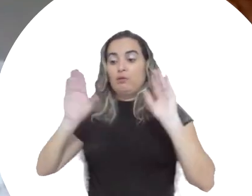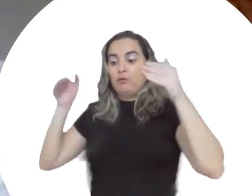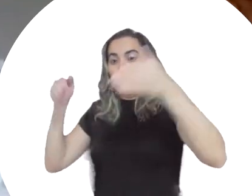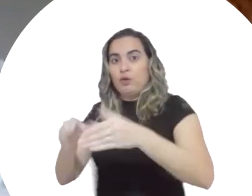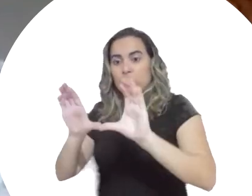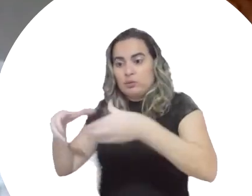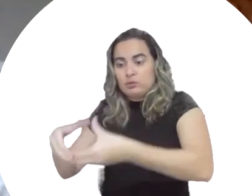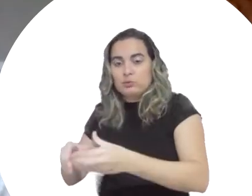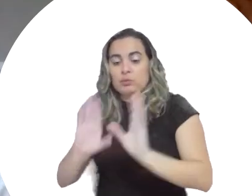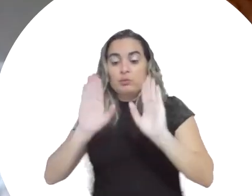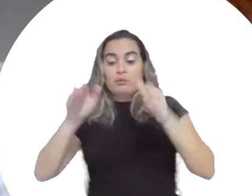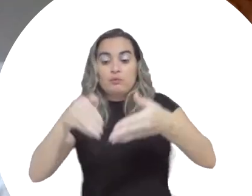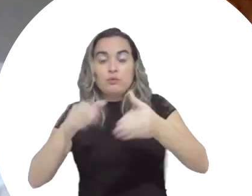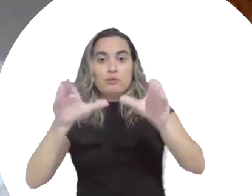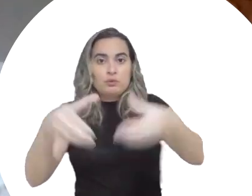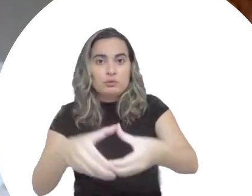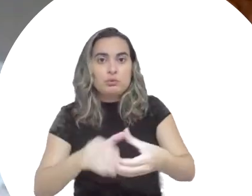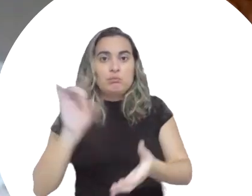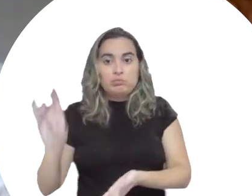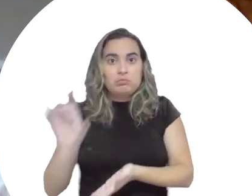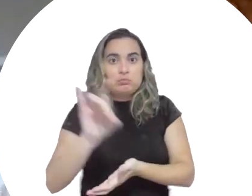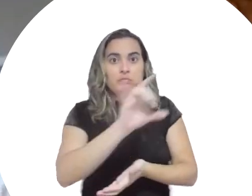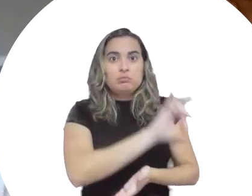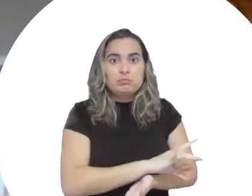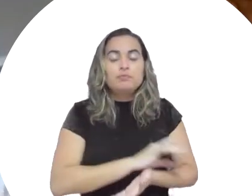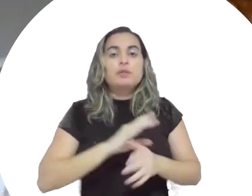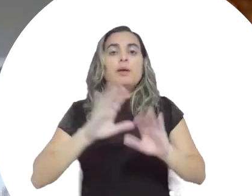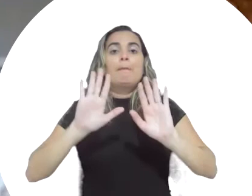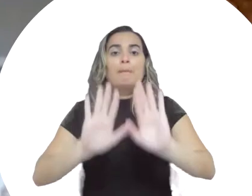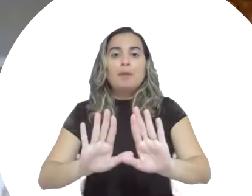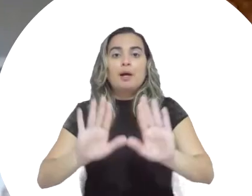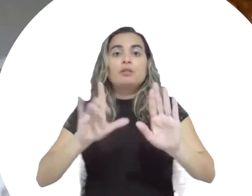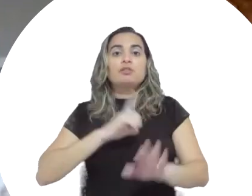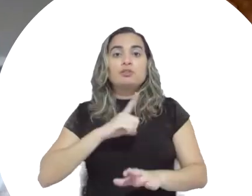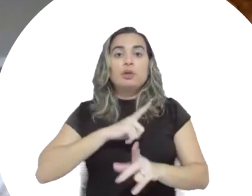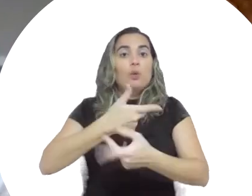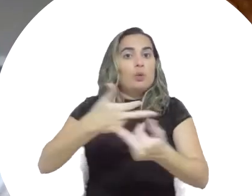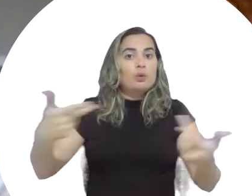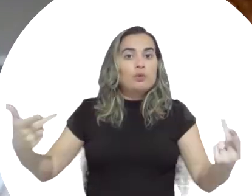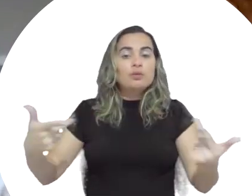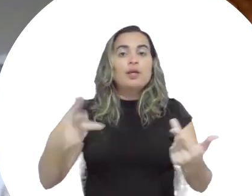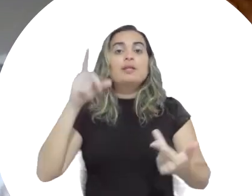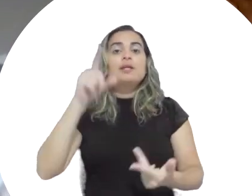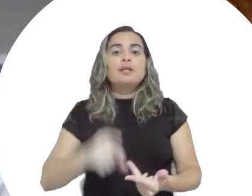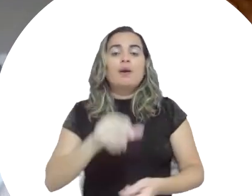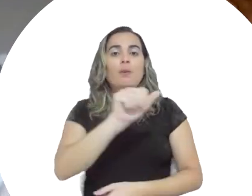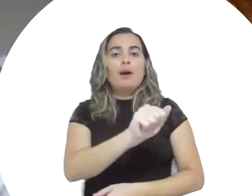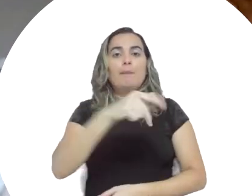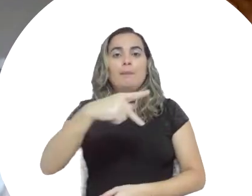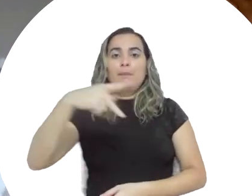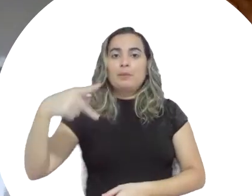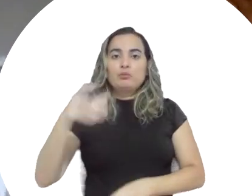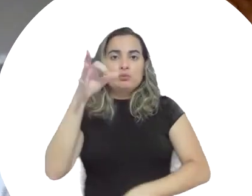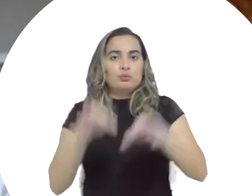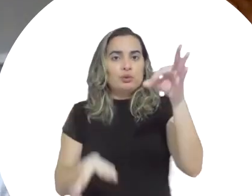em específico e já estão realizando o treinamento. Mas existe uma grande novidade, que é o aplicativo